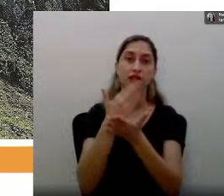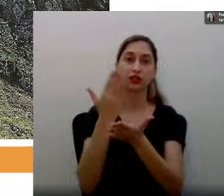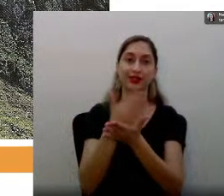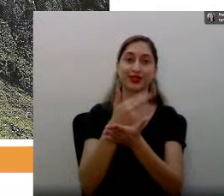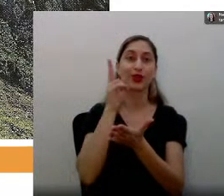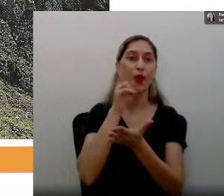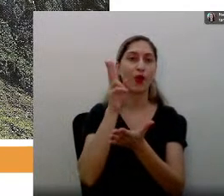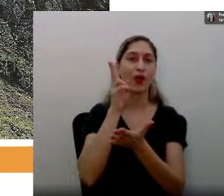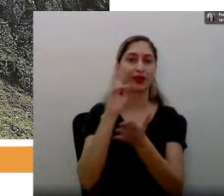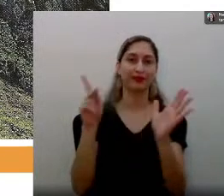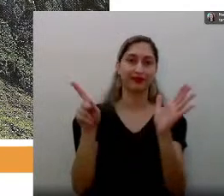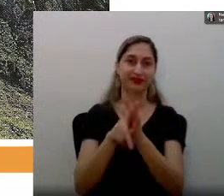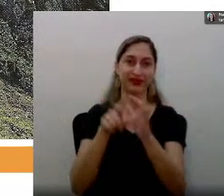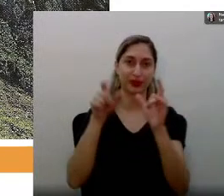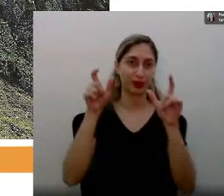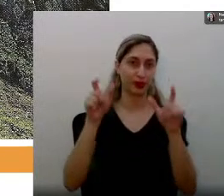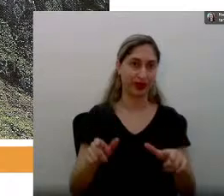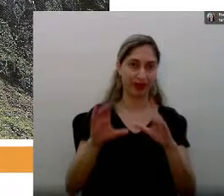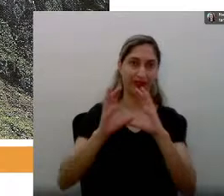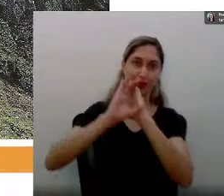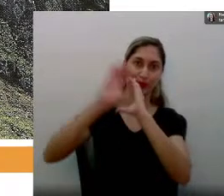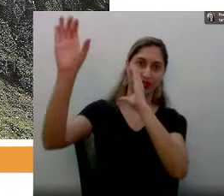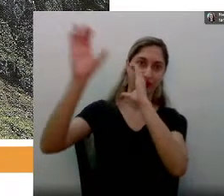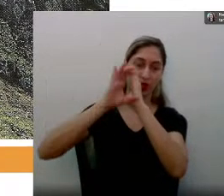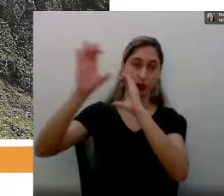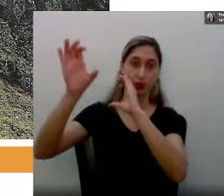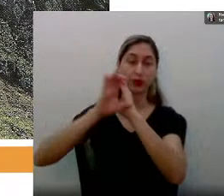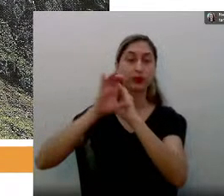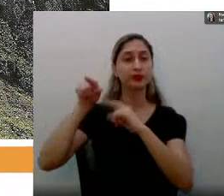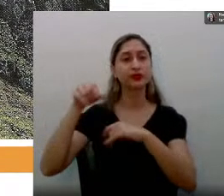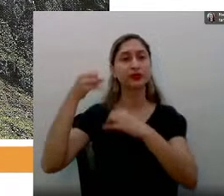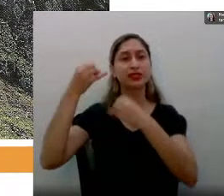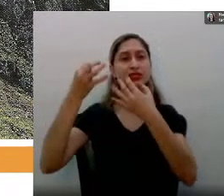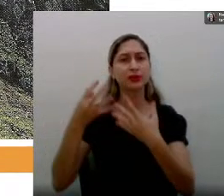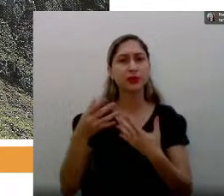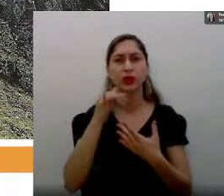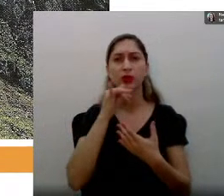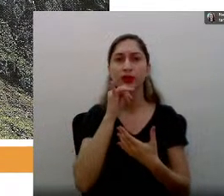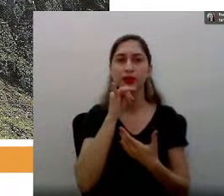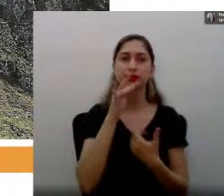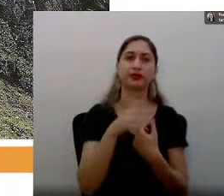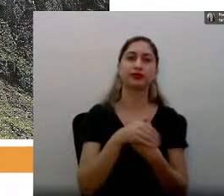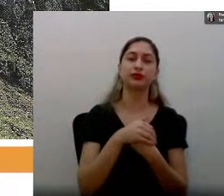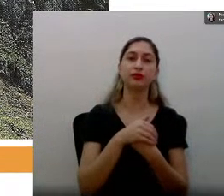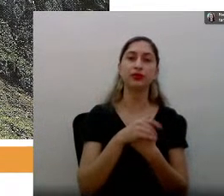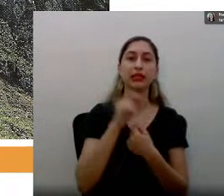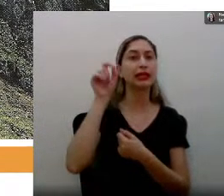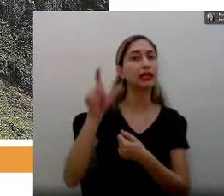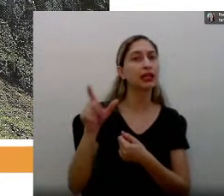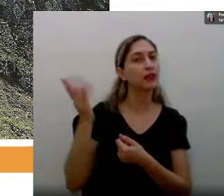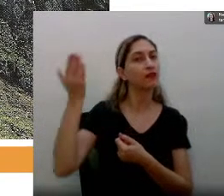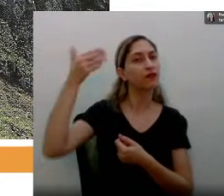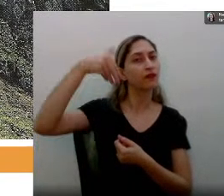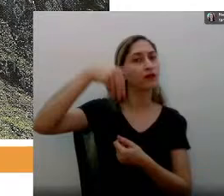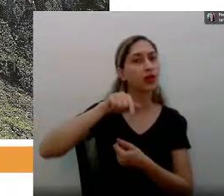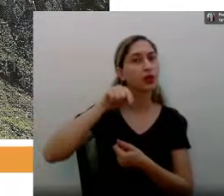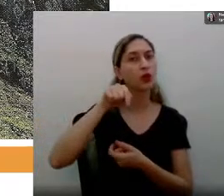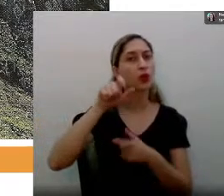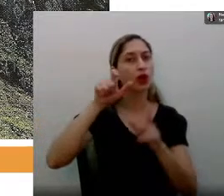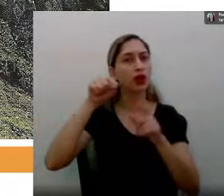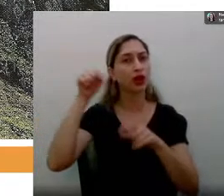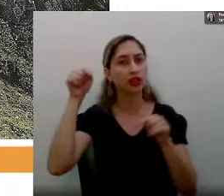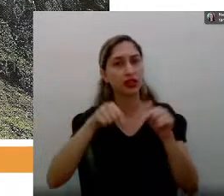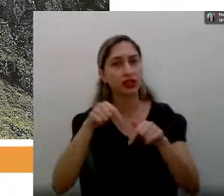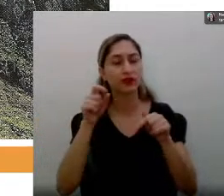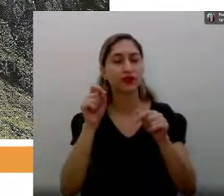acho bem legal é que ele conta toda a história né do astrônomo que veio aqui fazer as observações que ele fala que era um cara muito do olho né